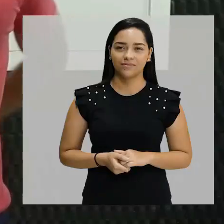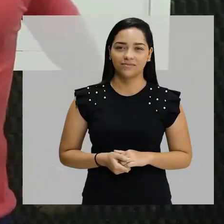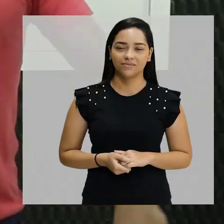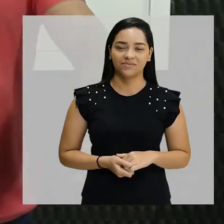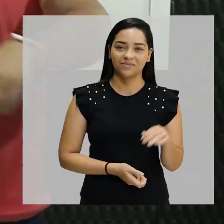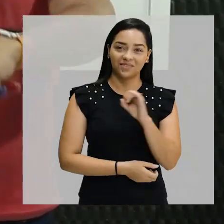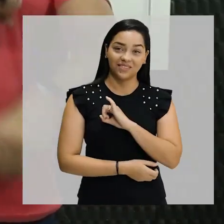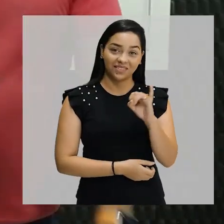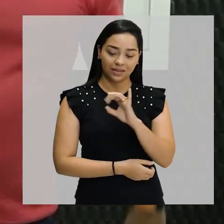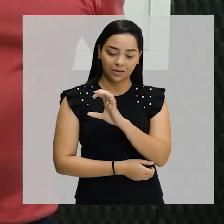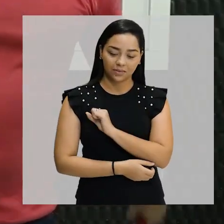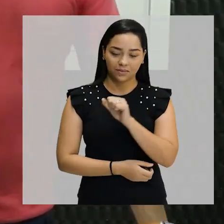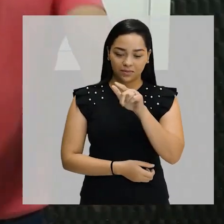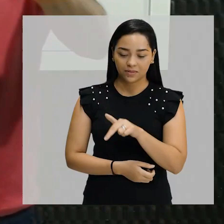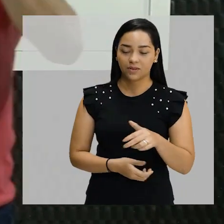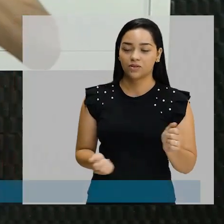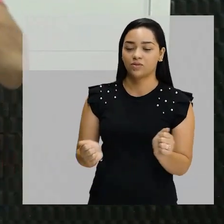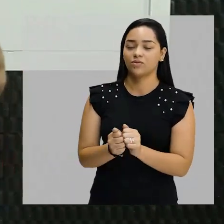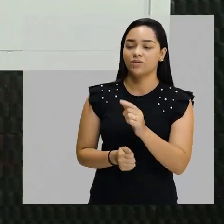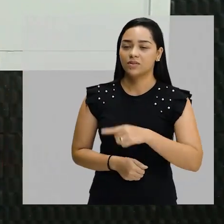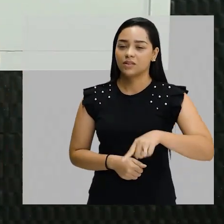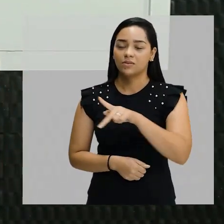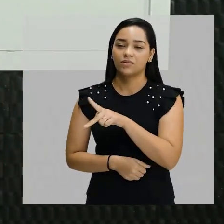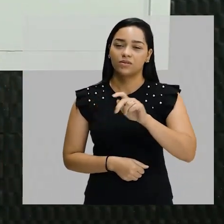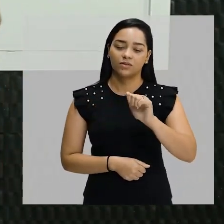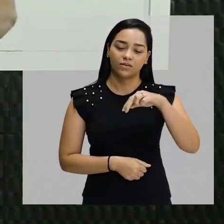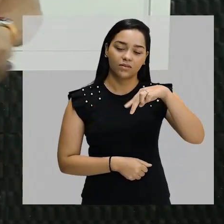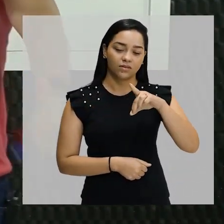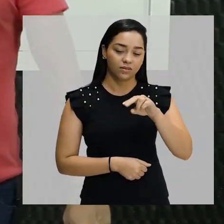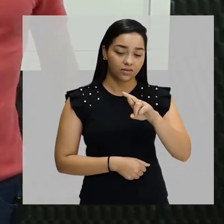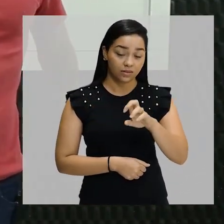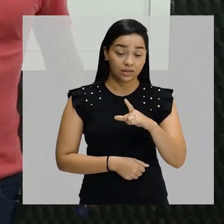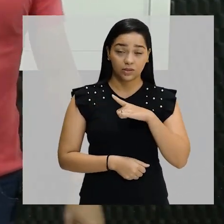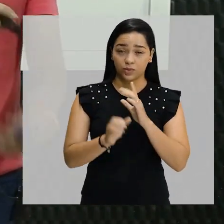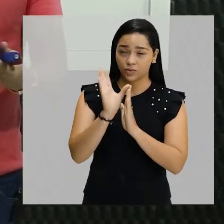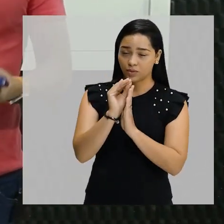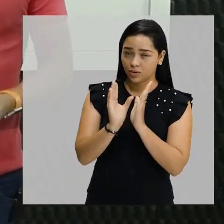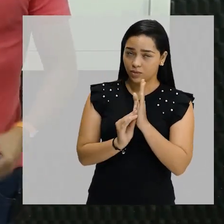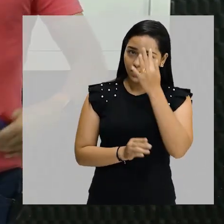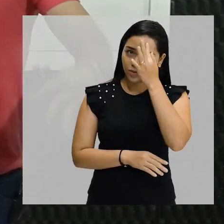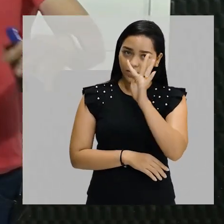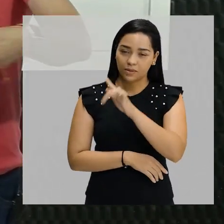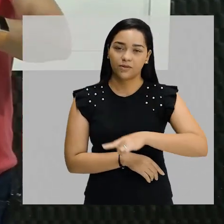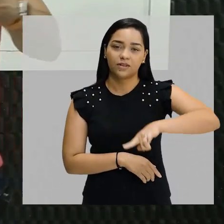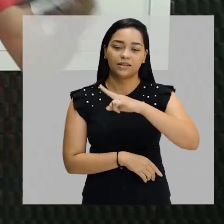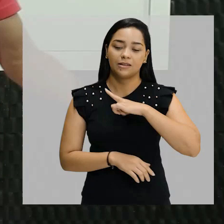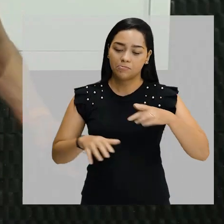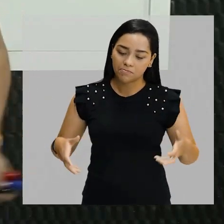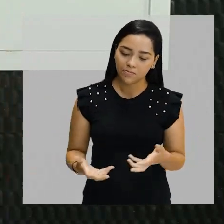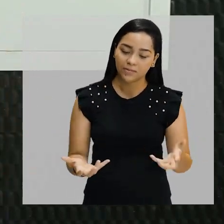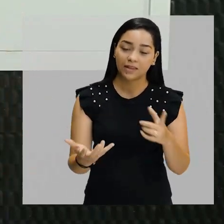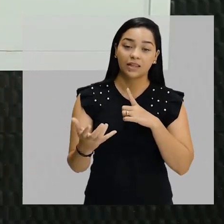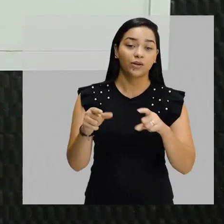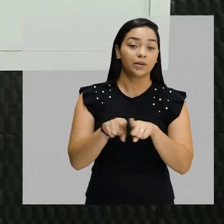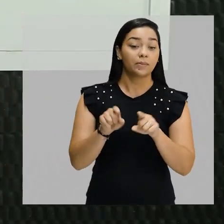fala meus queridos alunos mais uma vez aqui com vocês professor André Luiz trazendo mais um conteúdo de filosofia para vocês com todo empolgação Claro